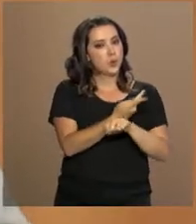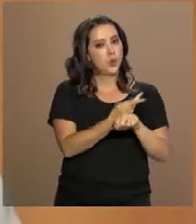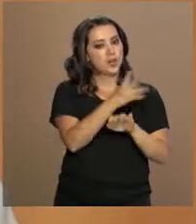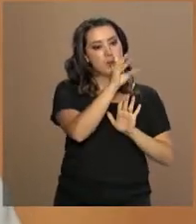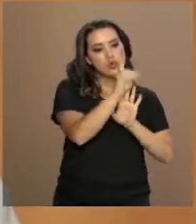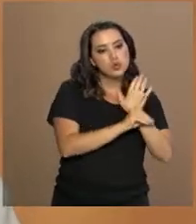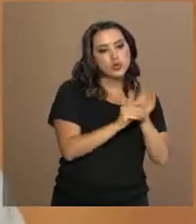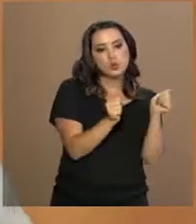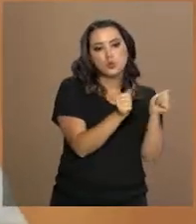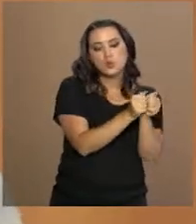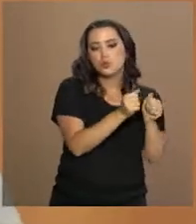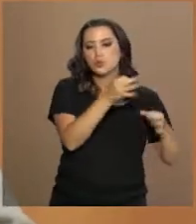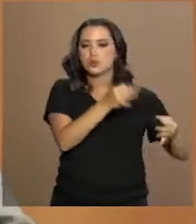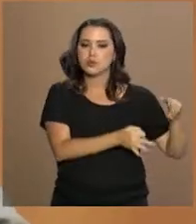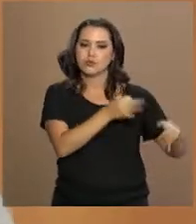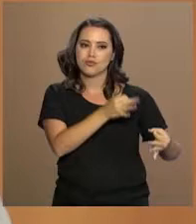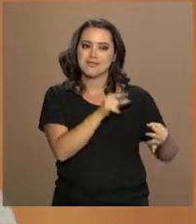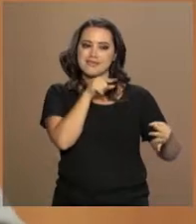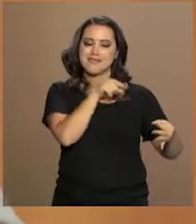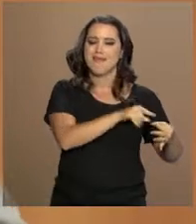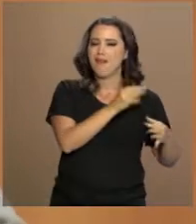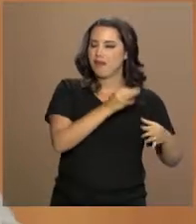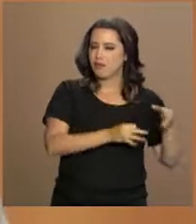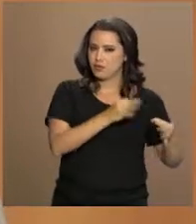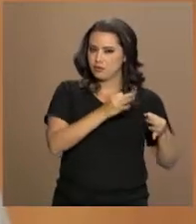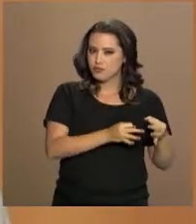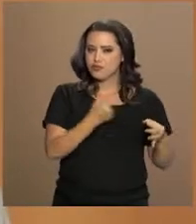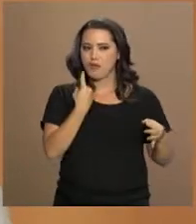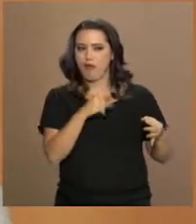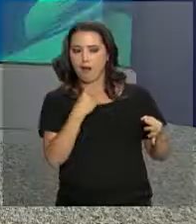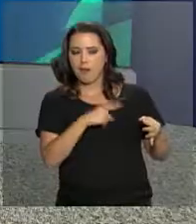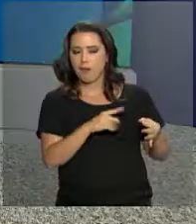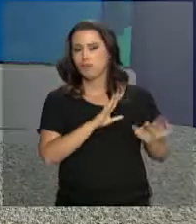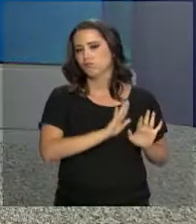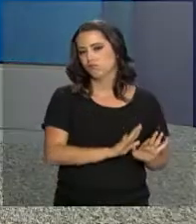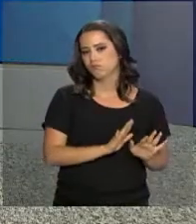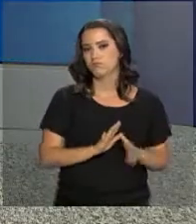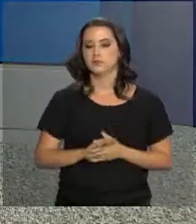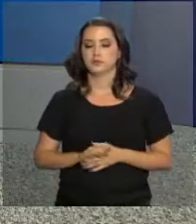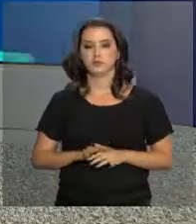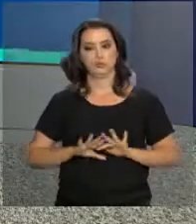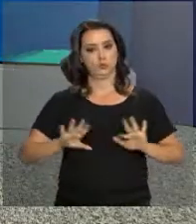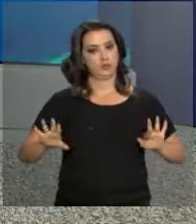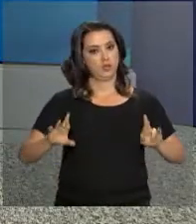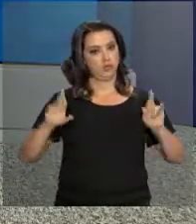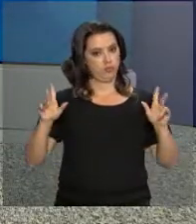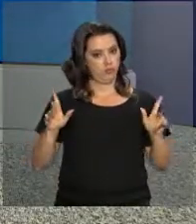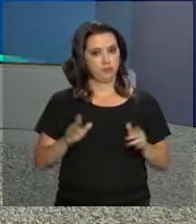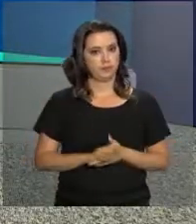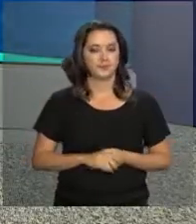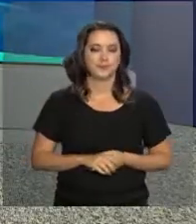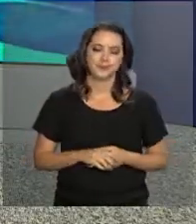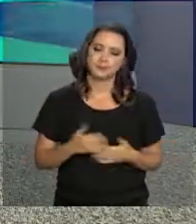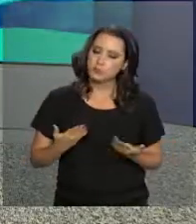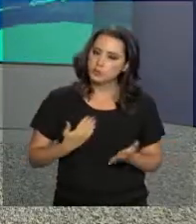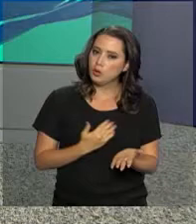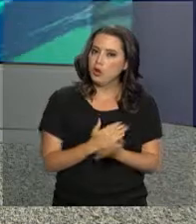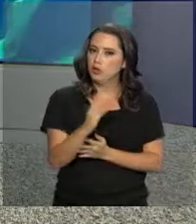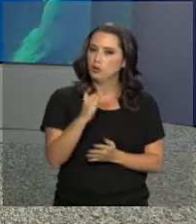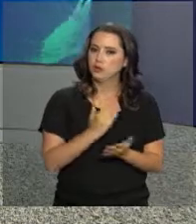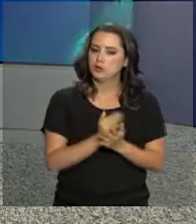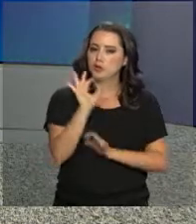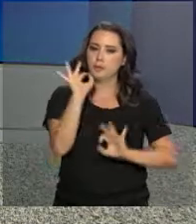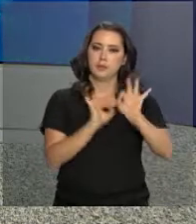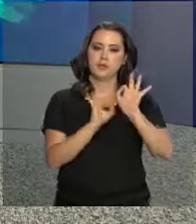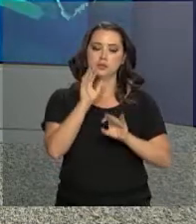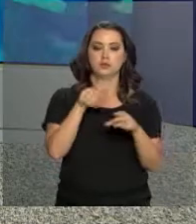junto à Justiça e lá fazer a sua denúncia. E ainda sobre os preparativos das eleições, a